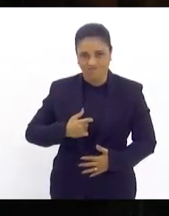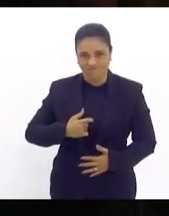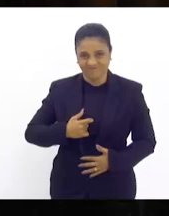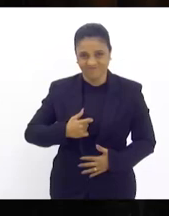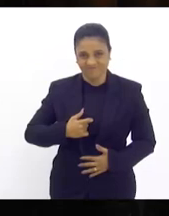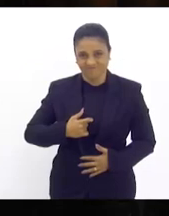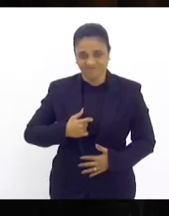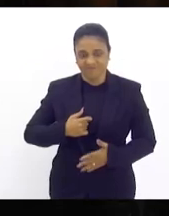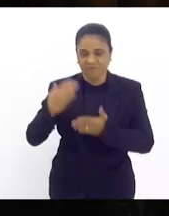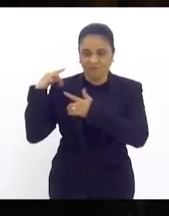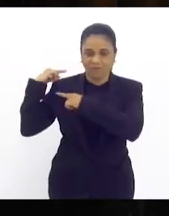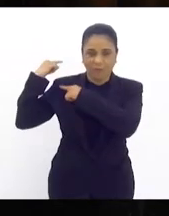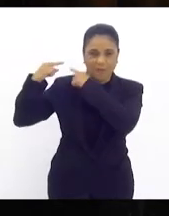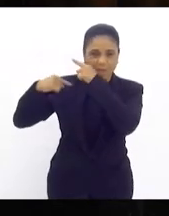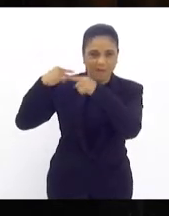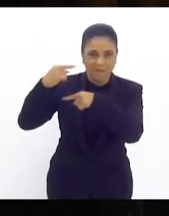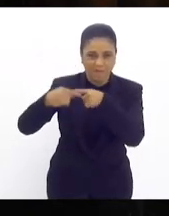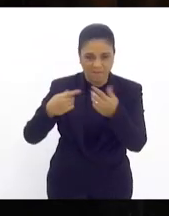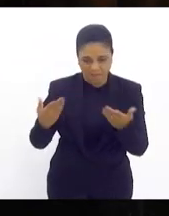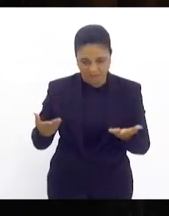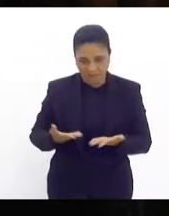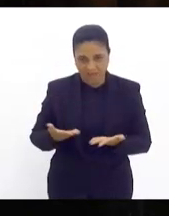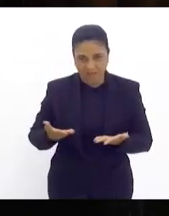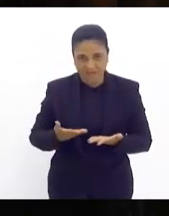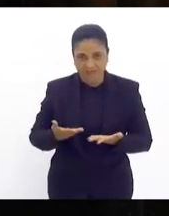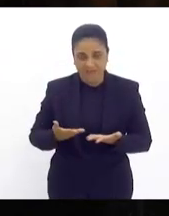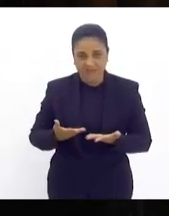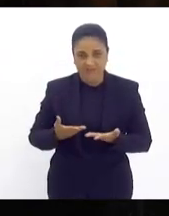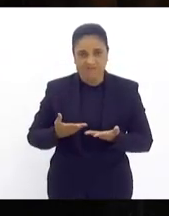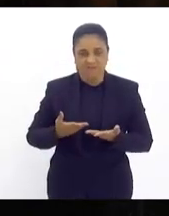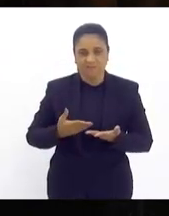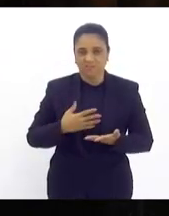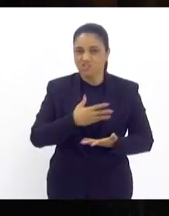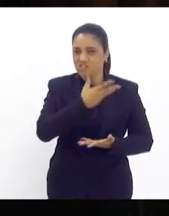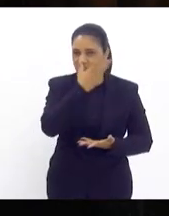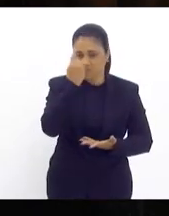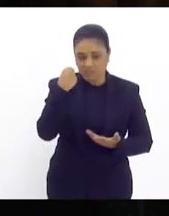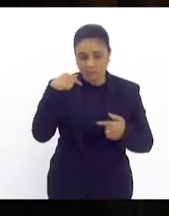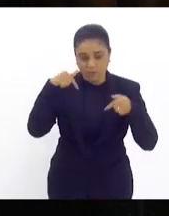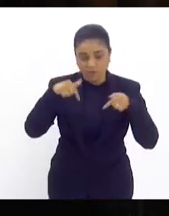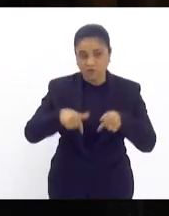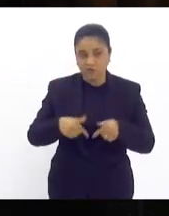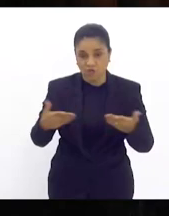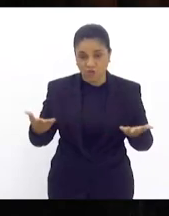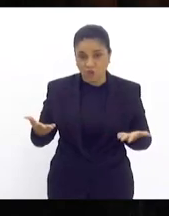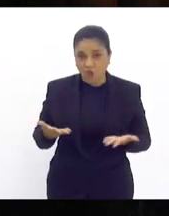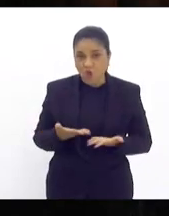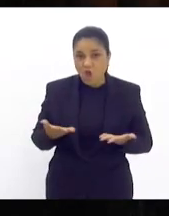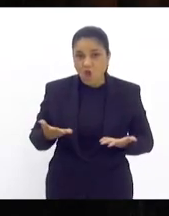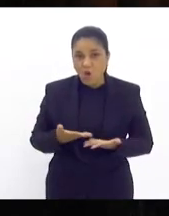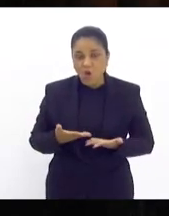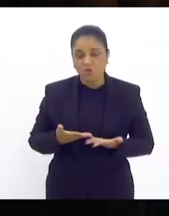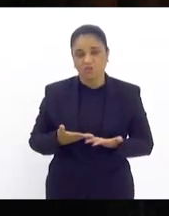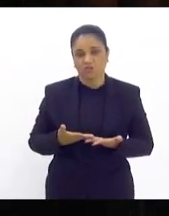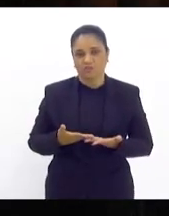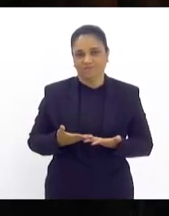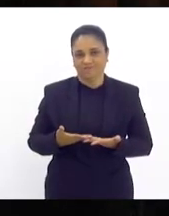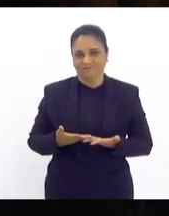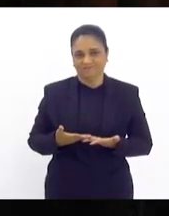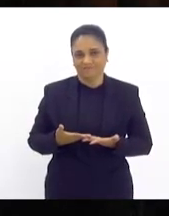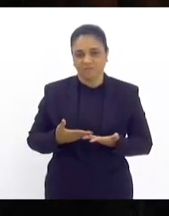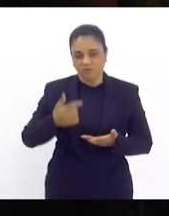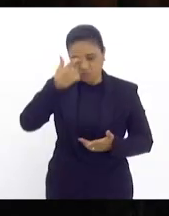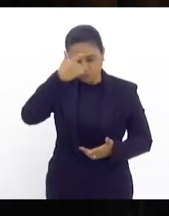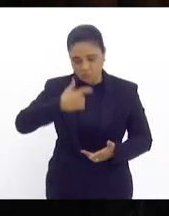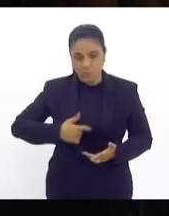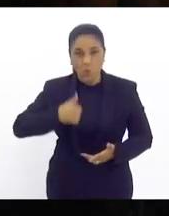minhas Raízes que me Trouxeram até aqui a ser não só a